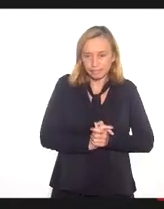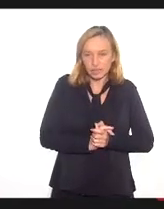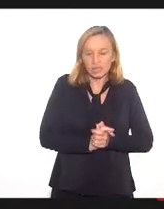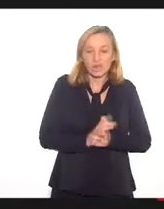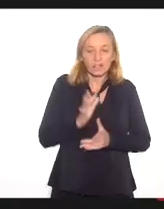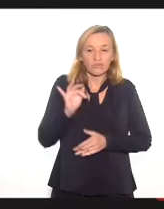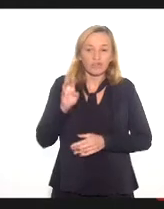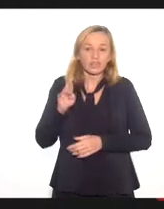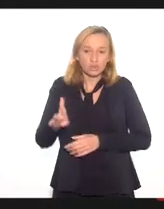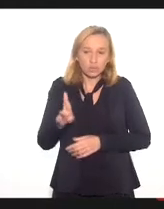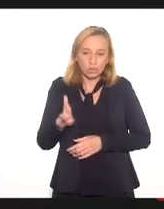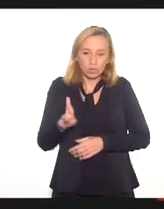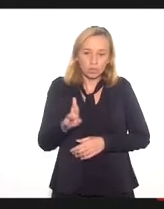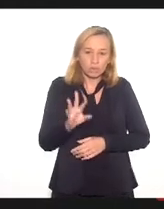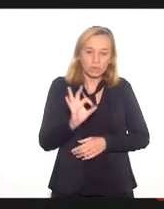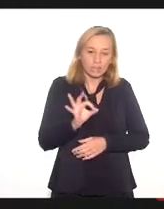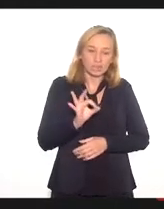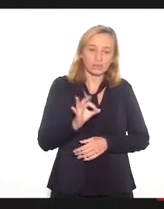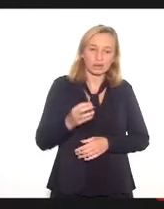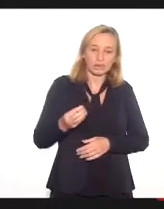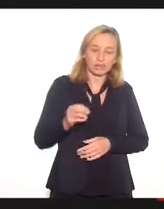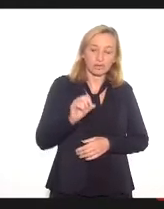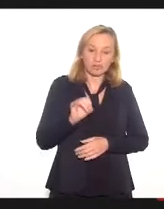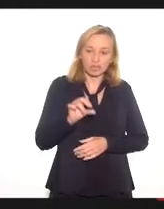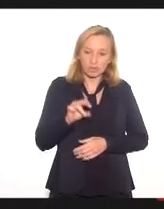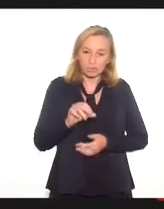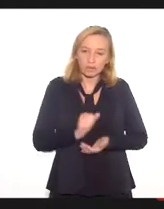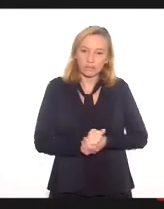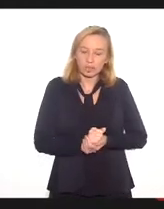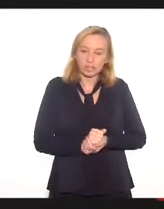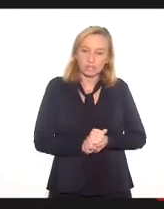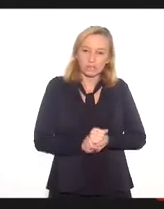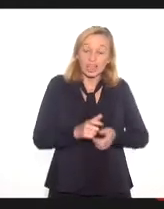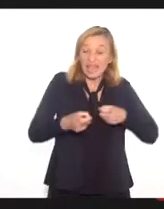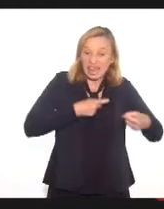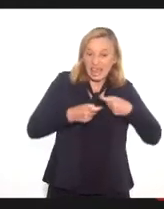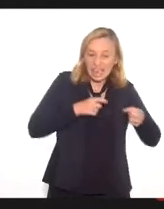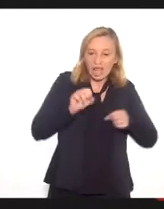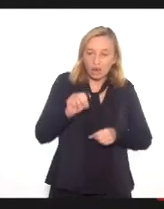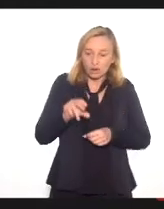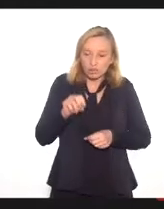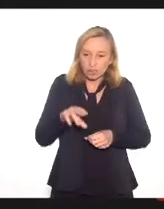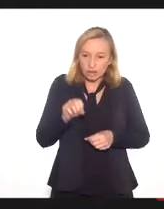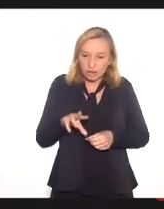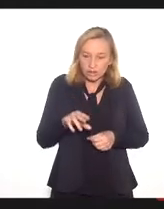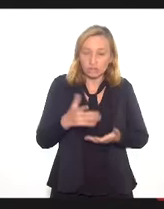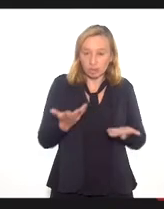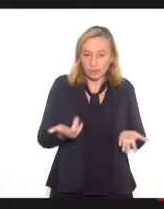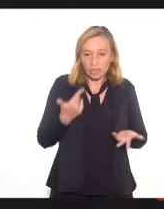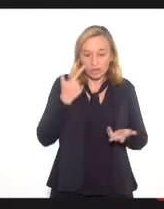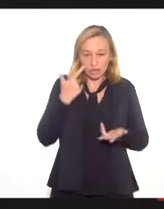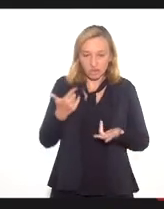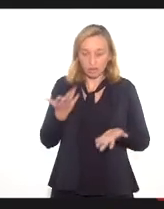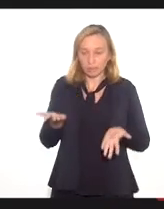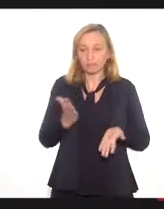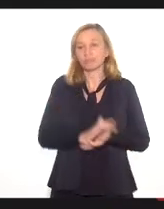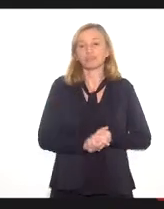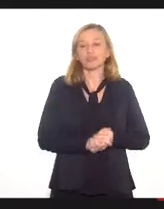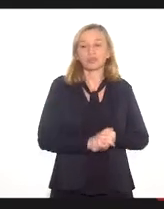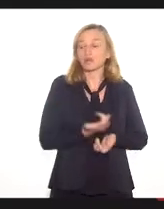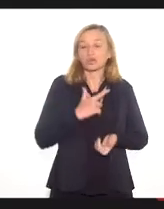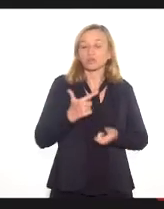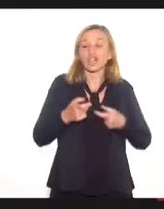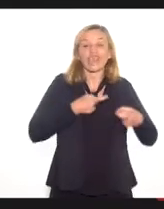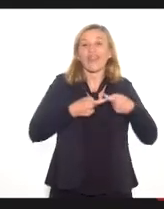fatores que atuam sinérgicamente ao vírus. Essa ideia da guerra ao vírus, inclusive é uma ideia do meu ponto de vista equivocada, não tem